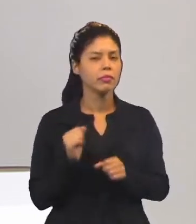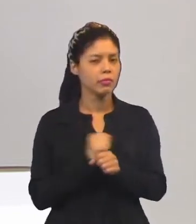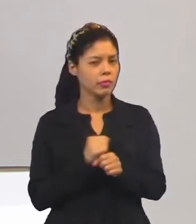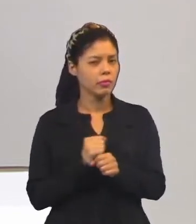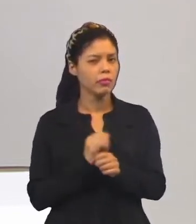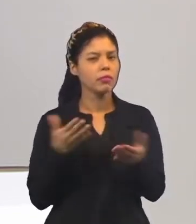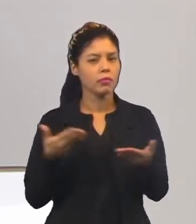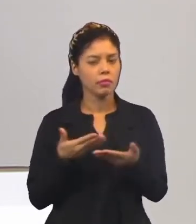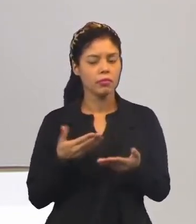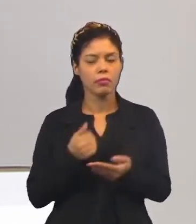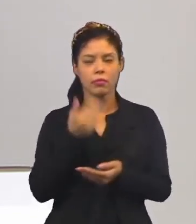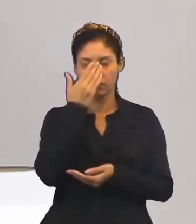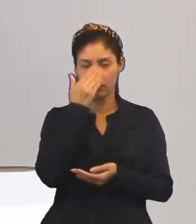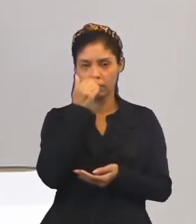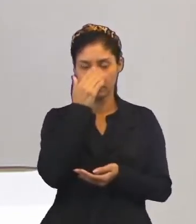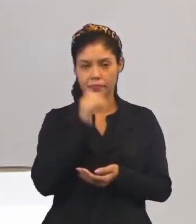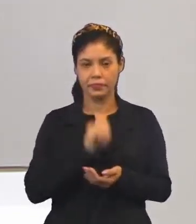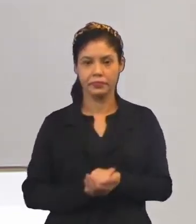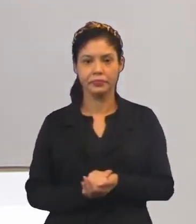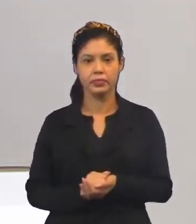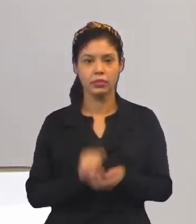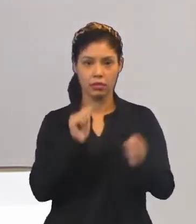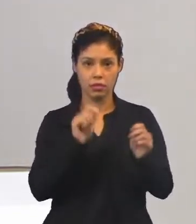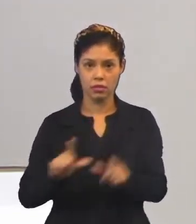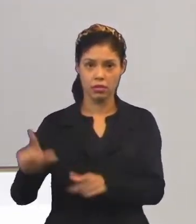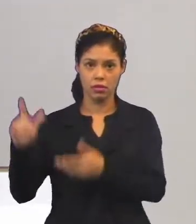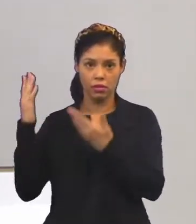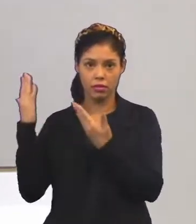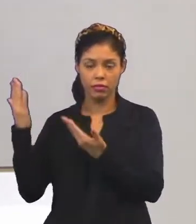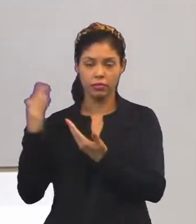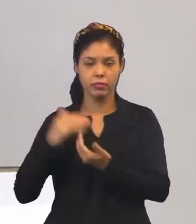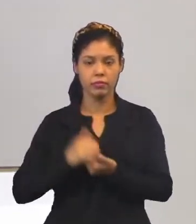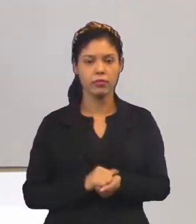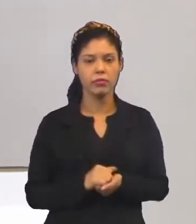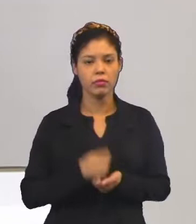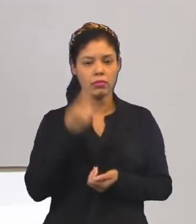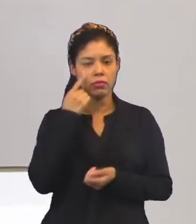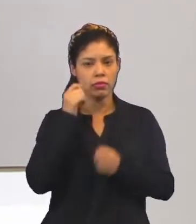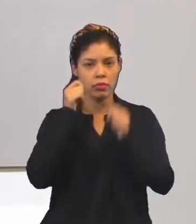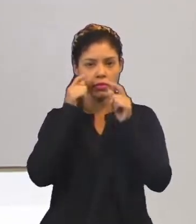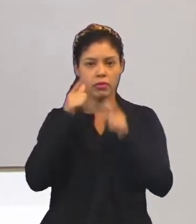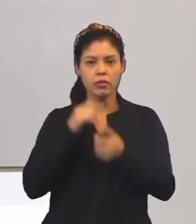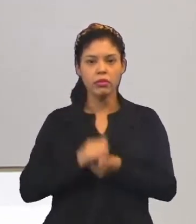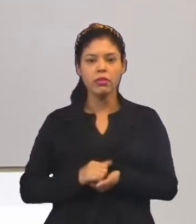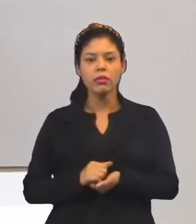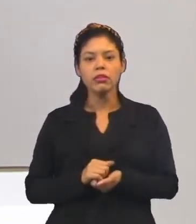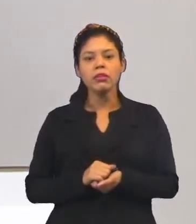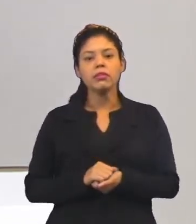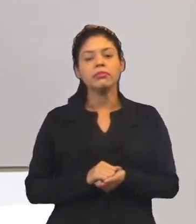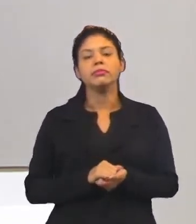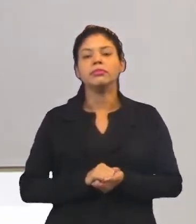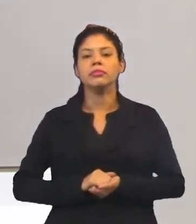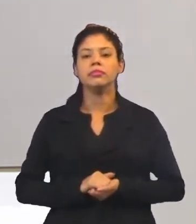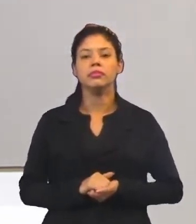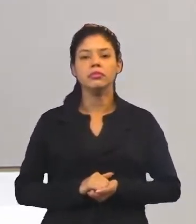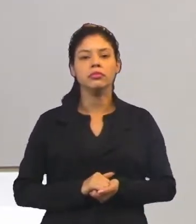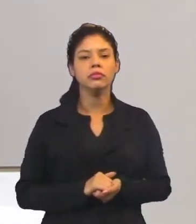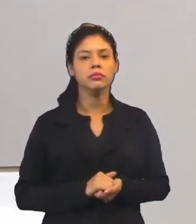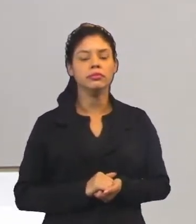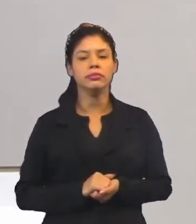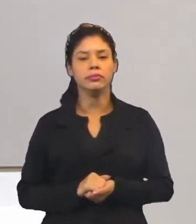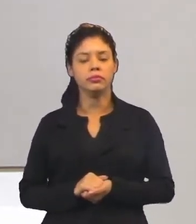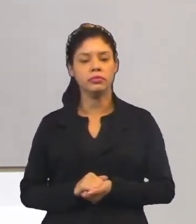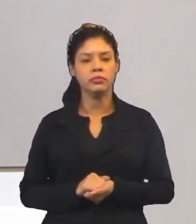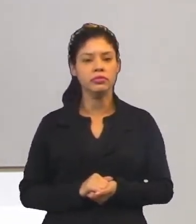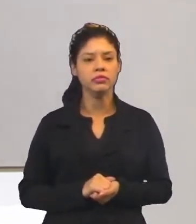algumas imagens aqui. Tá bom? Quero que você acompanhe comigo, que você preste bastante atenção. Nós vamos começar, tá